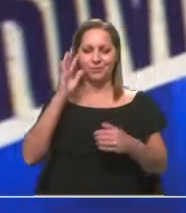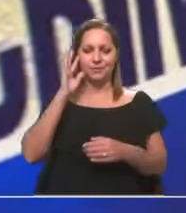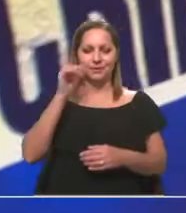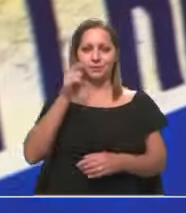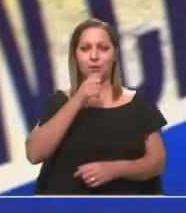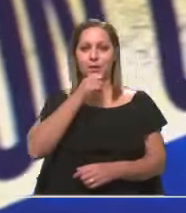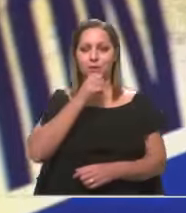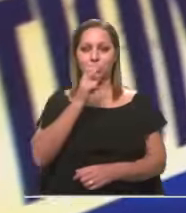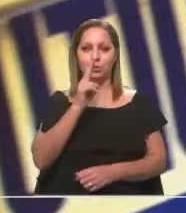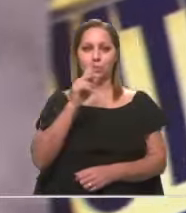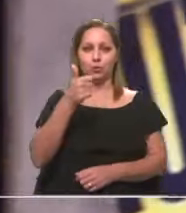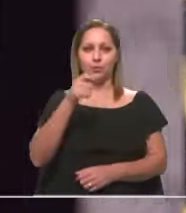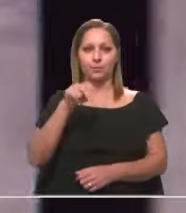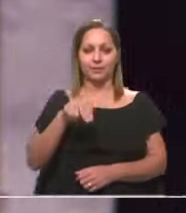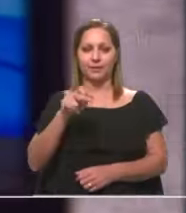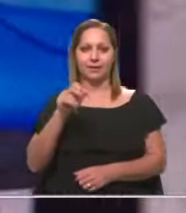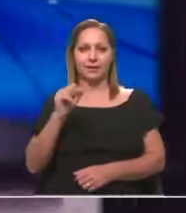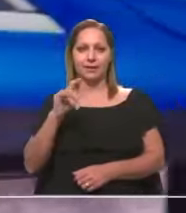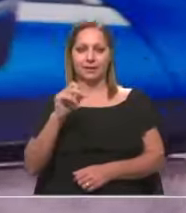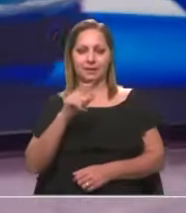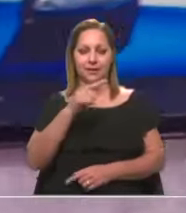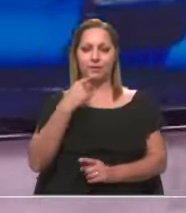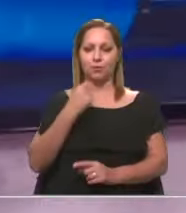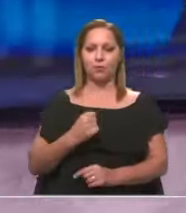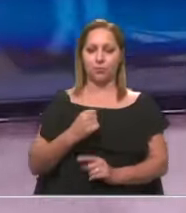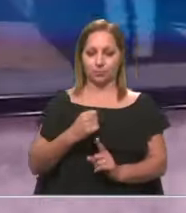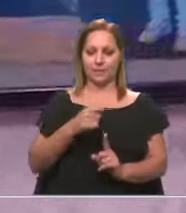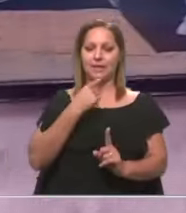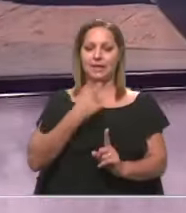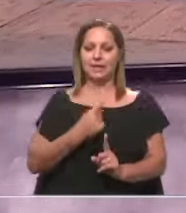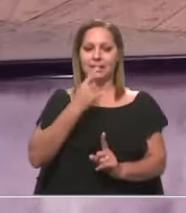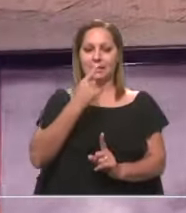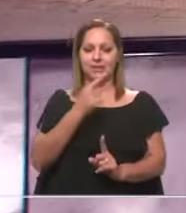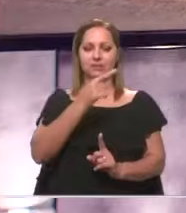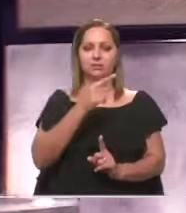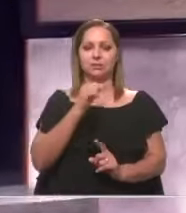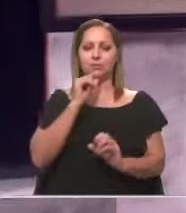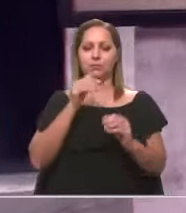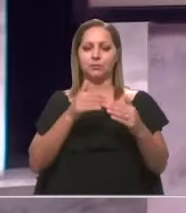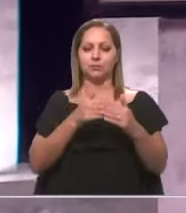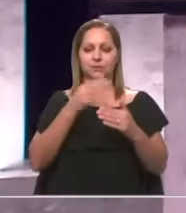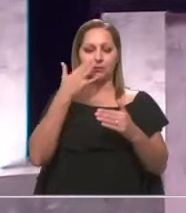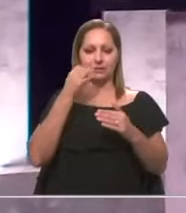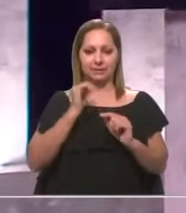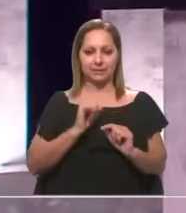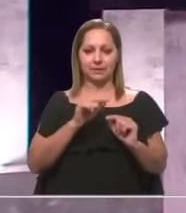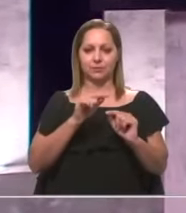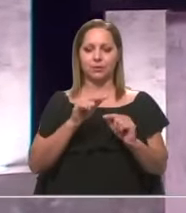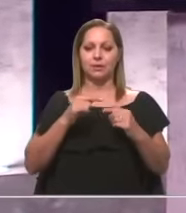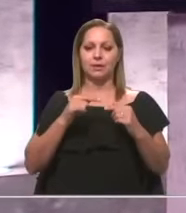O cantor Ruben Aguiar, acusado de homicídio qualificado na forma atentada, conheceu hoje a decisão do Tribunal da Almada que o condenou